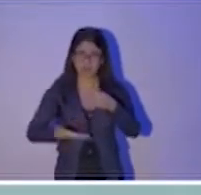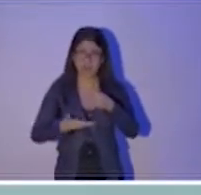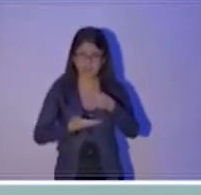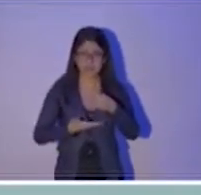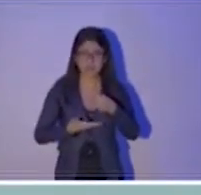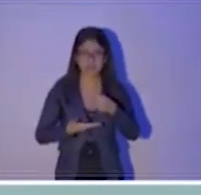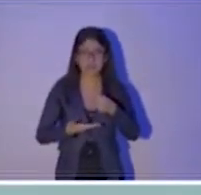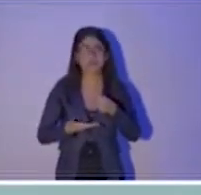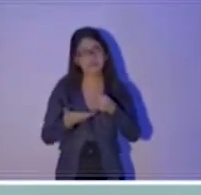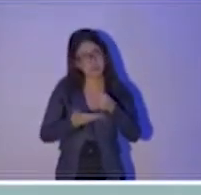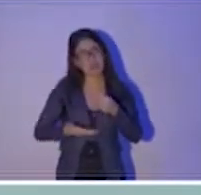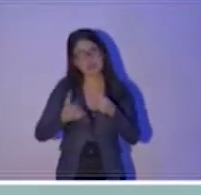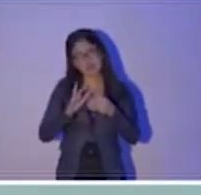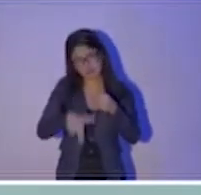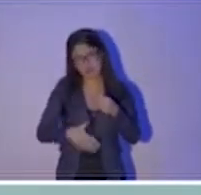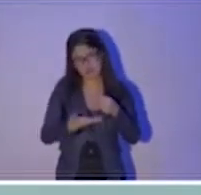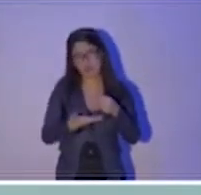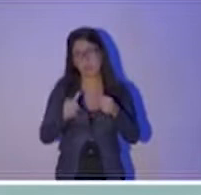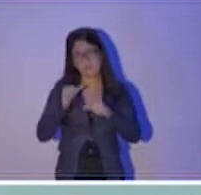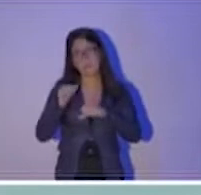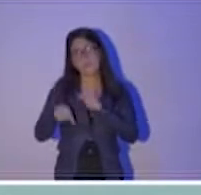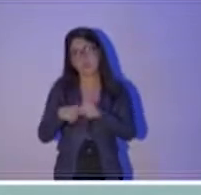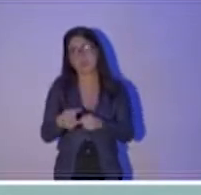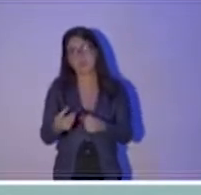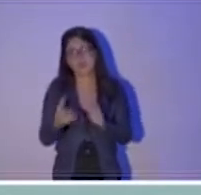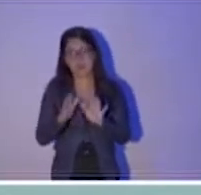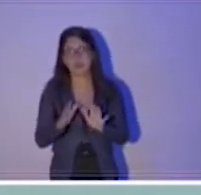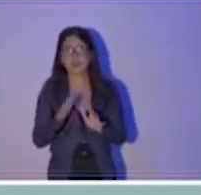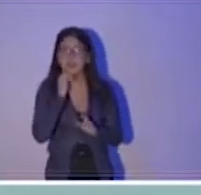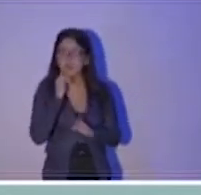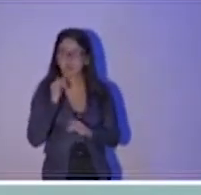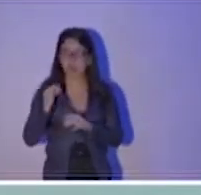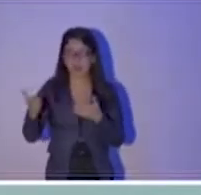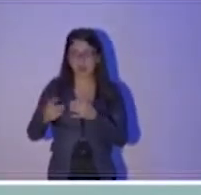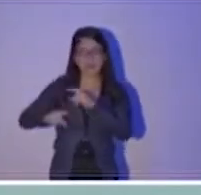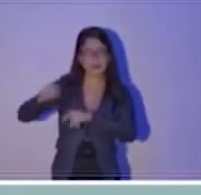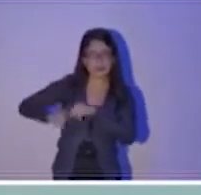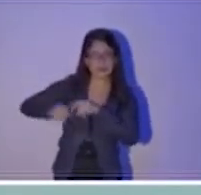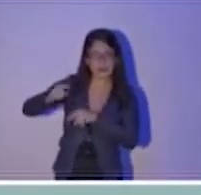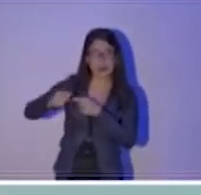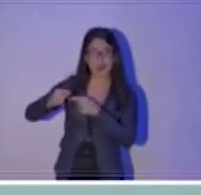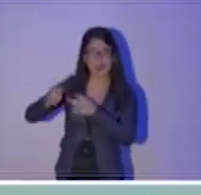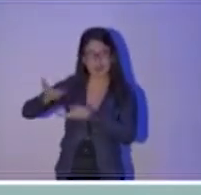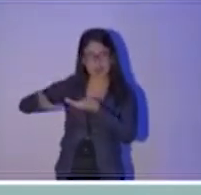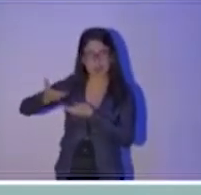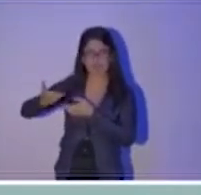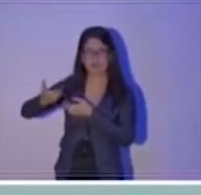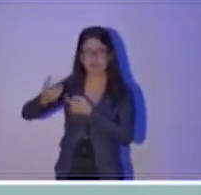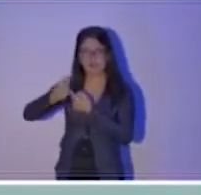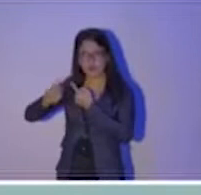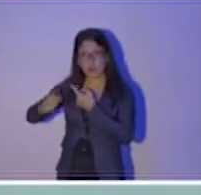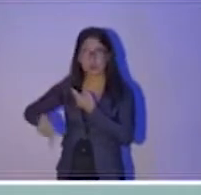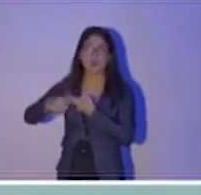razão, a base muda muita coisa, nós estamos discutindo material didático, estamos discutindo formação de professores, estamos